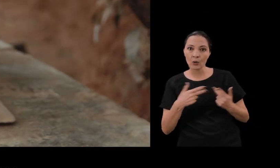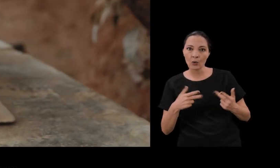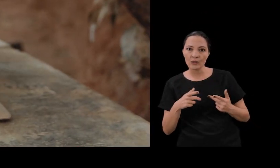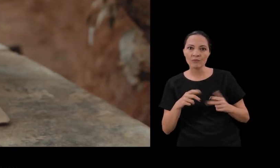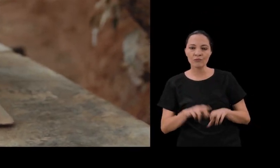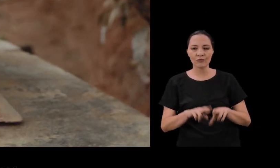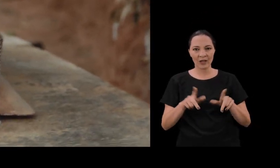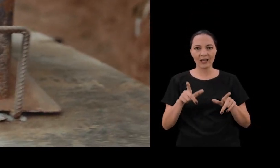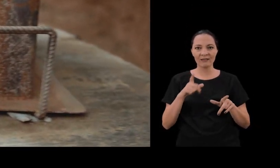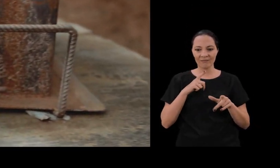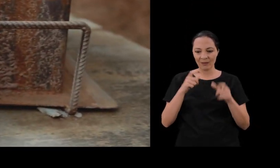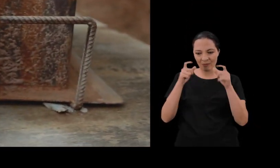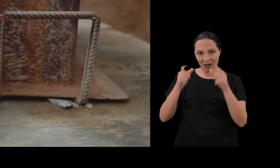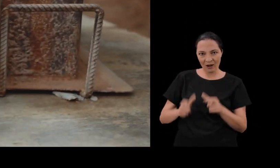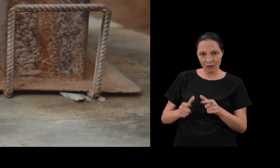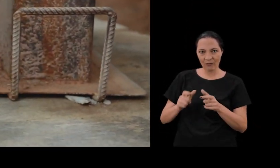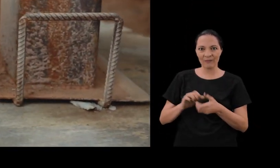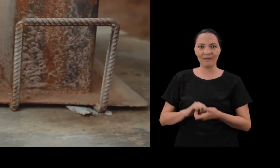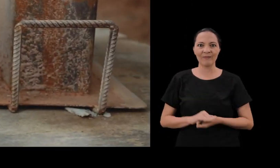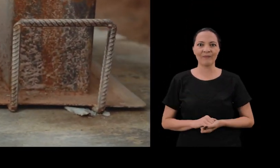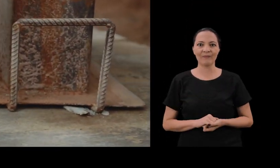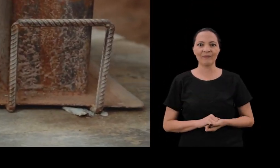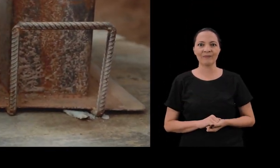Cada uma tem um encaixe, né?